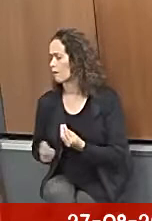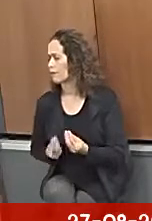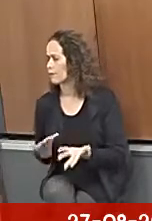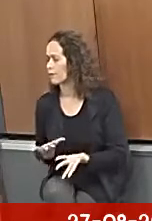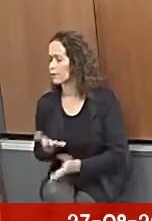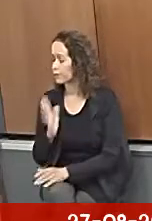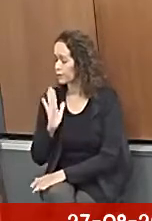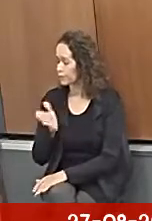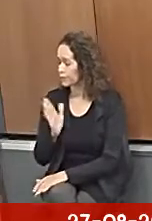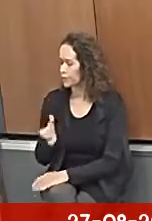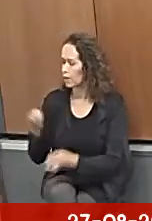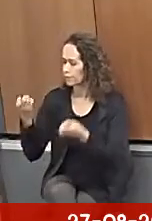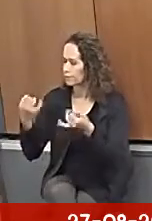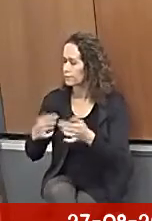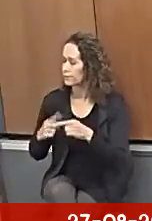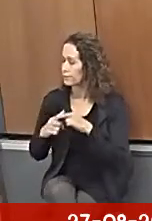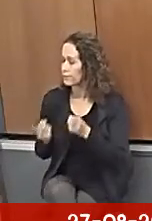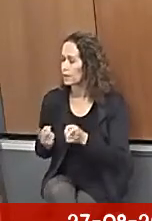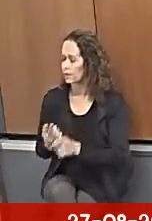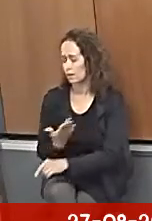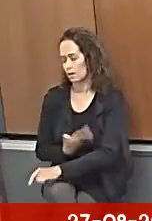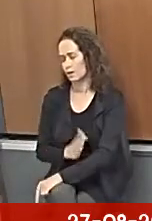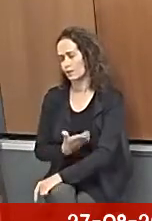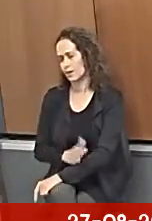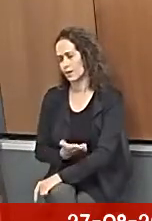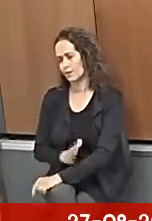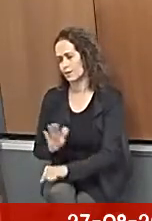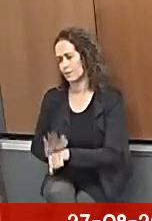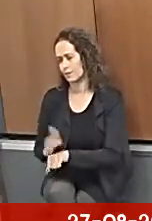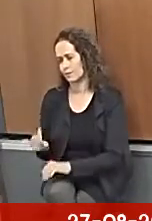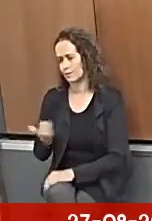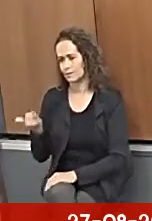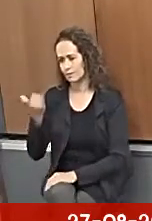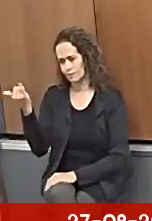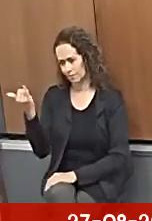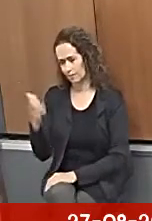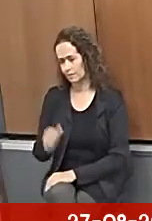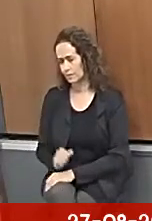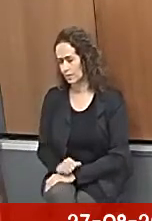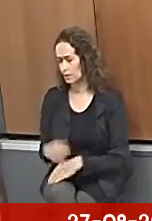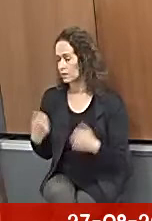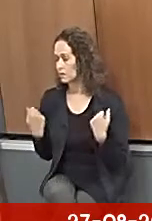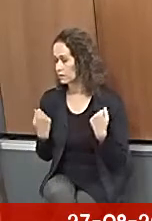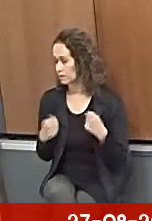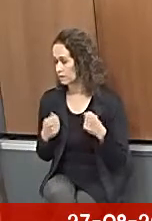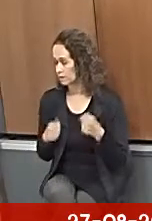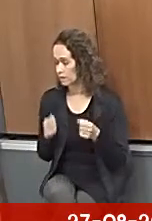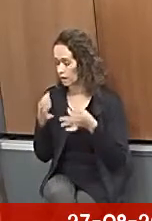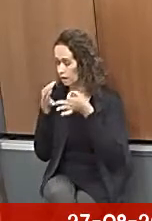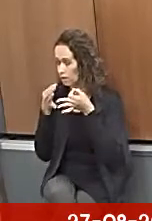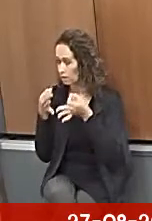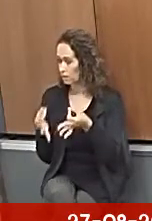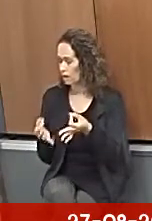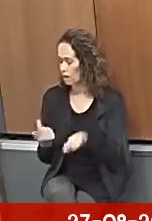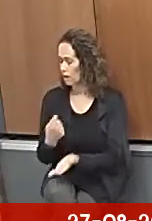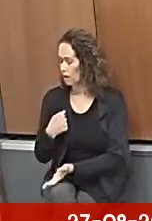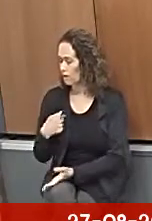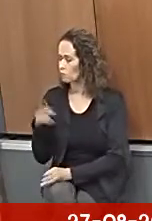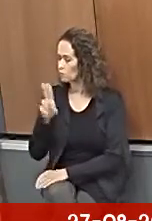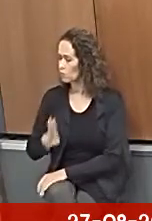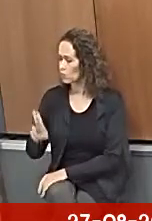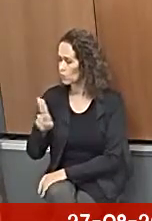a teoria é a prática que manda então acho que tinha que ser ouvido não é uma coisa eu que ando